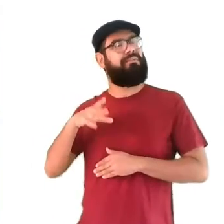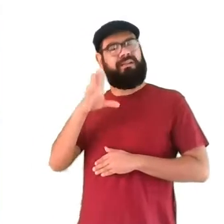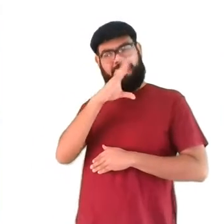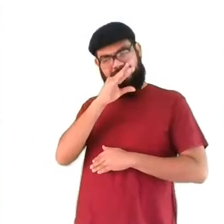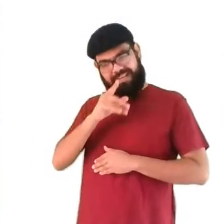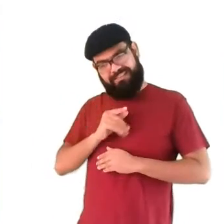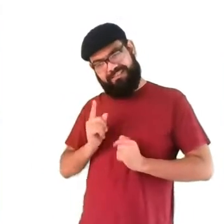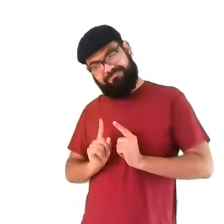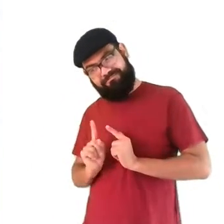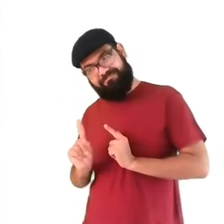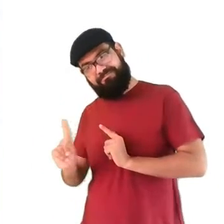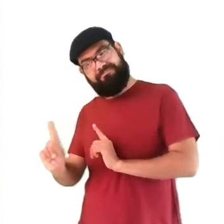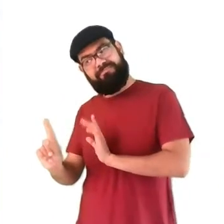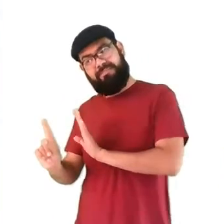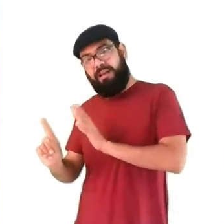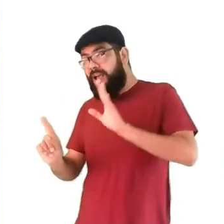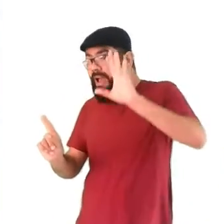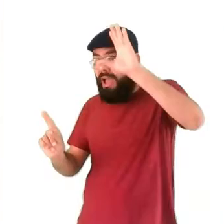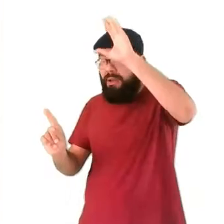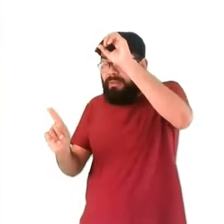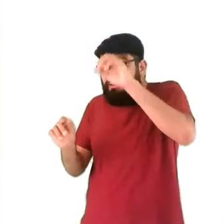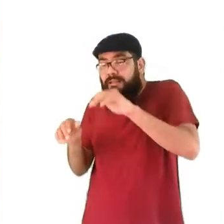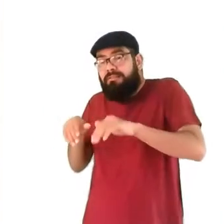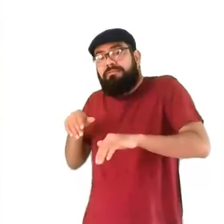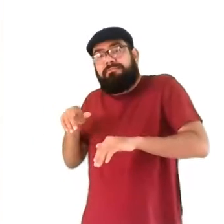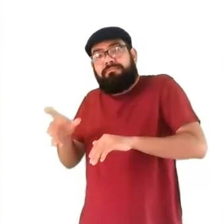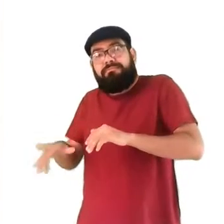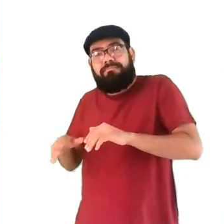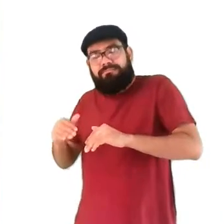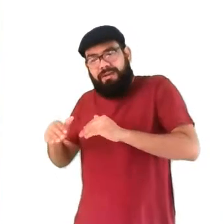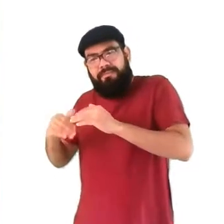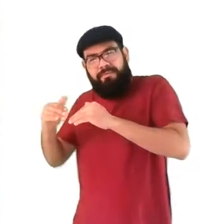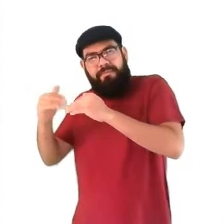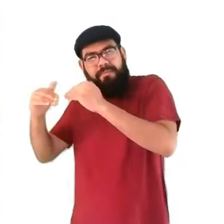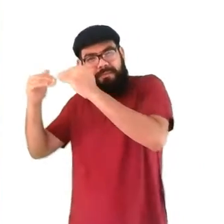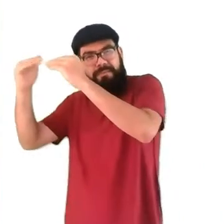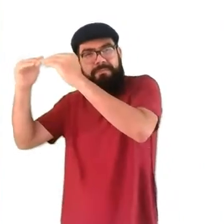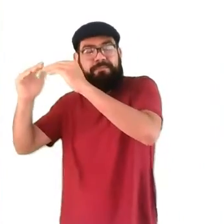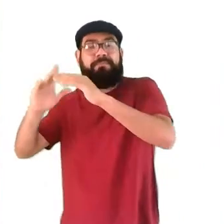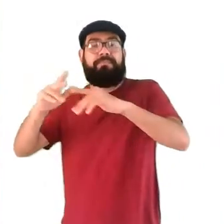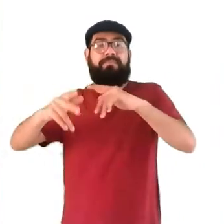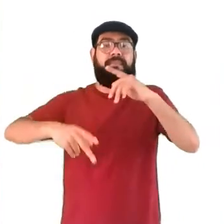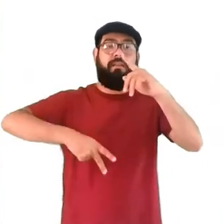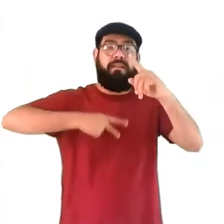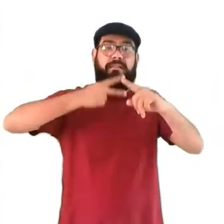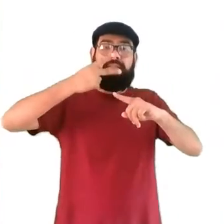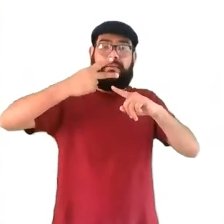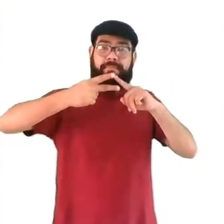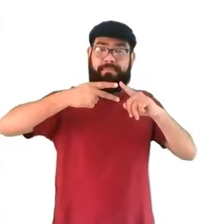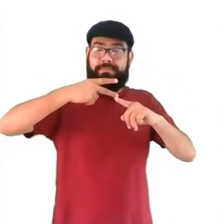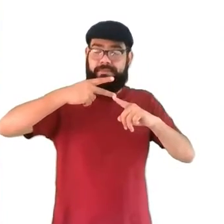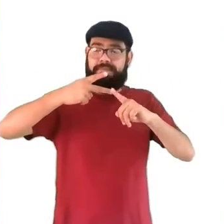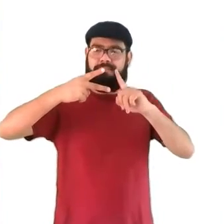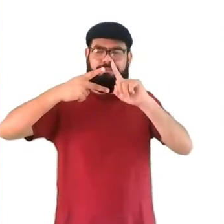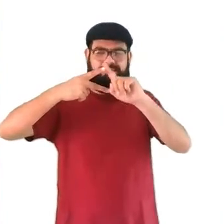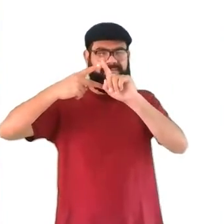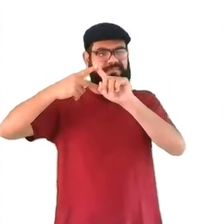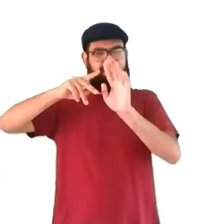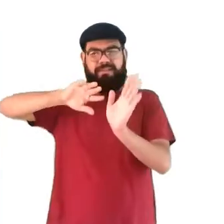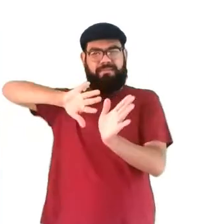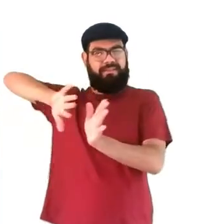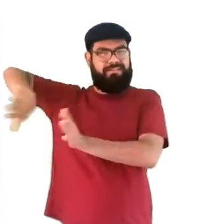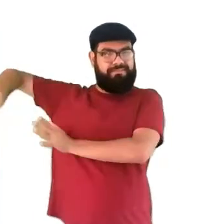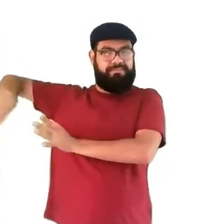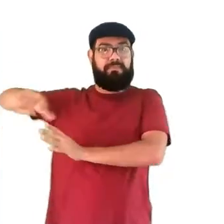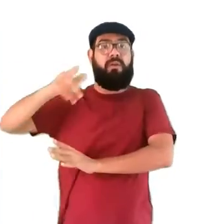segunda infância já, certo? Depois da infância, nós temos uma outra fase, que para muitos é uma